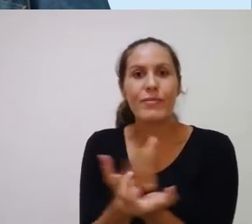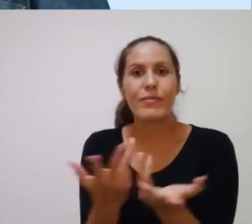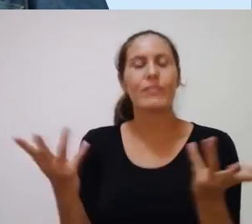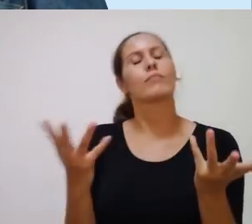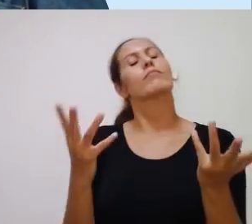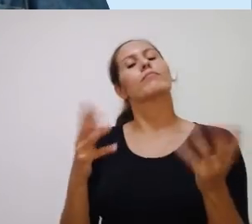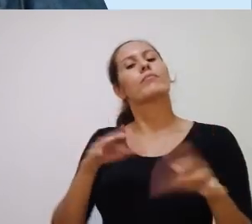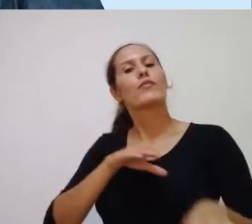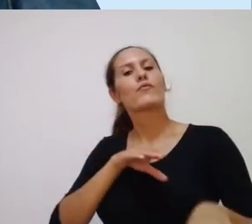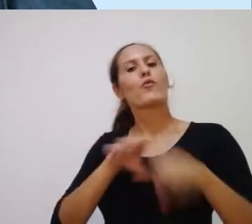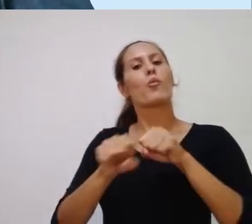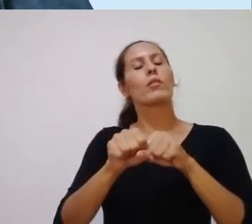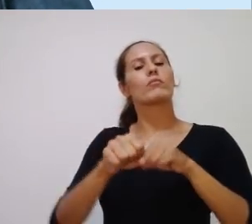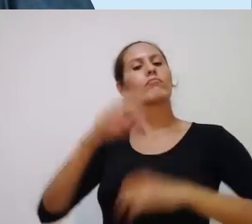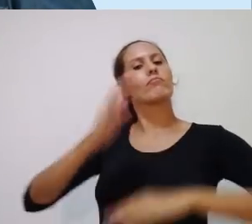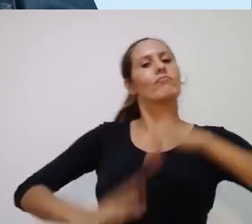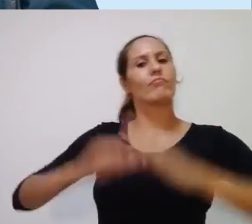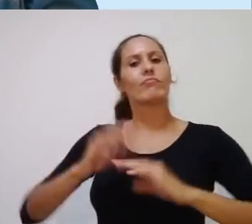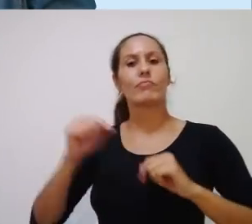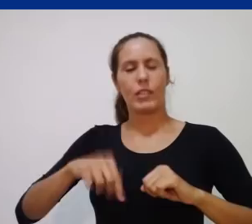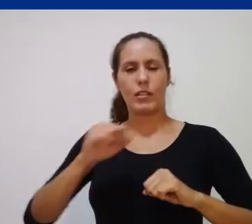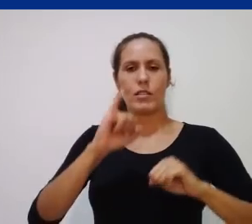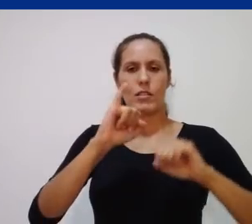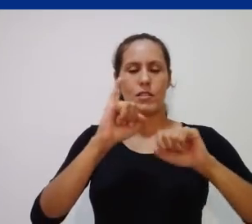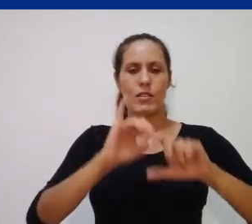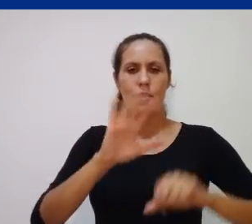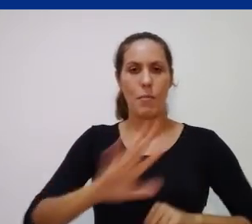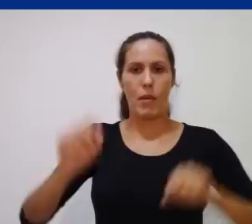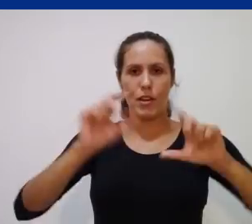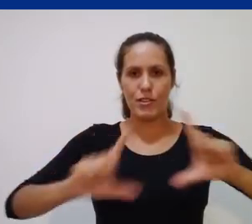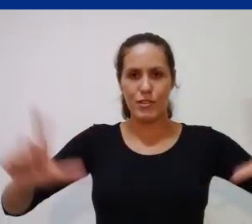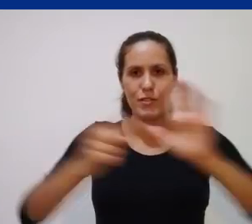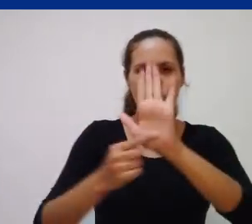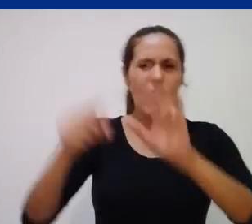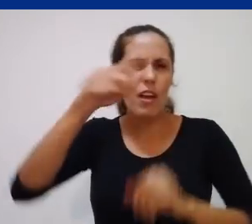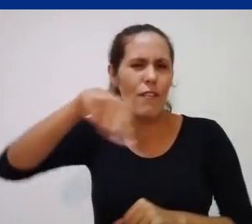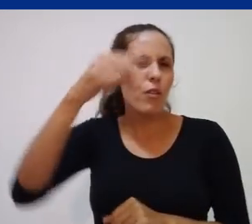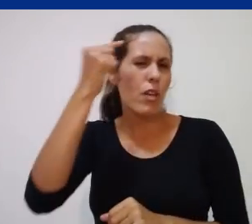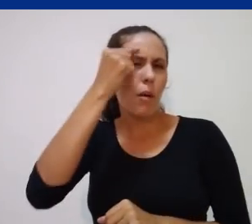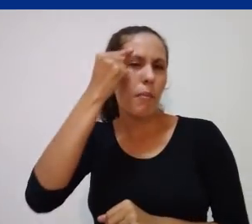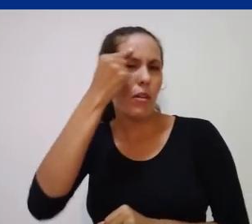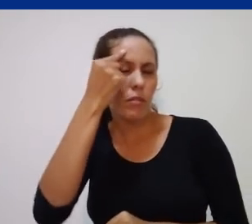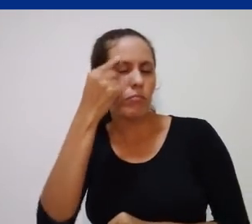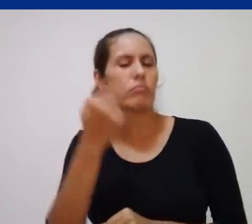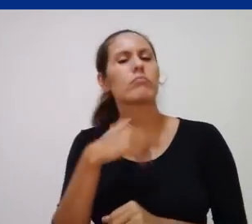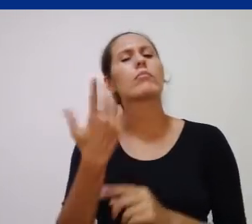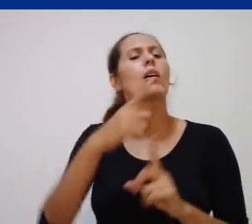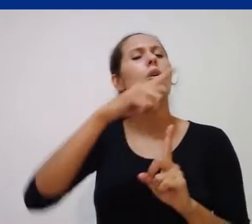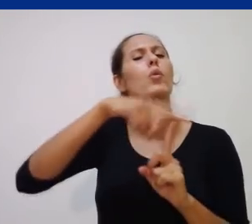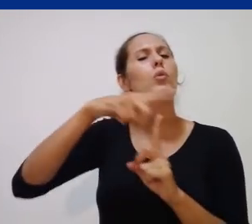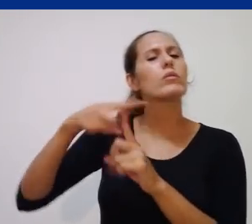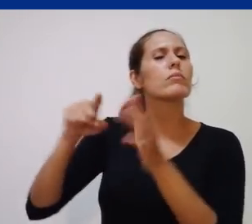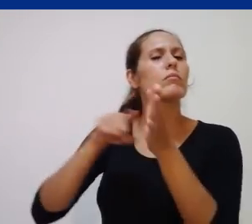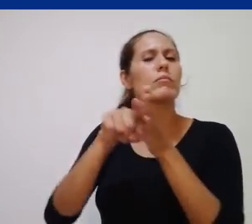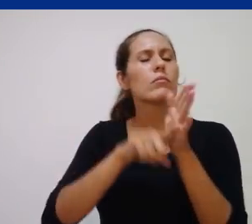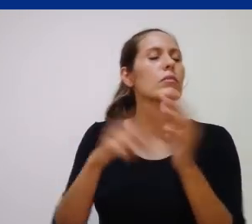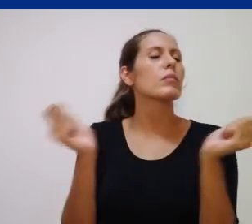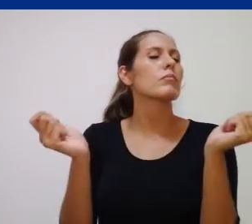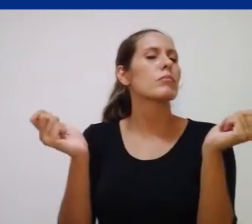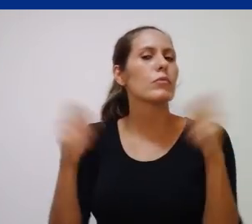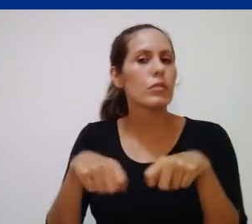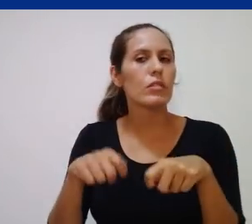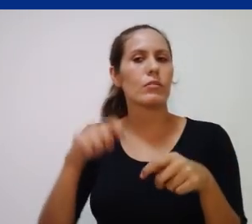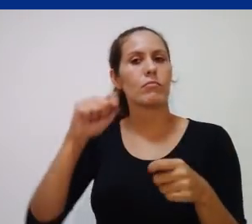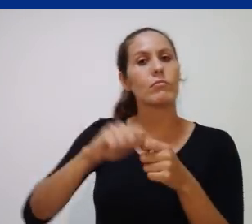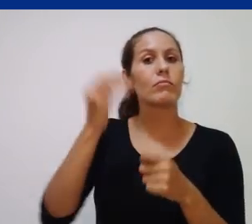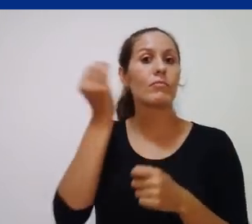formação profissional. Então, gente, eu vou deixar essa imagem para vocês e vocês vão pensar quais os tipos de pesquisa que é possível